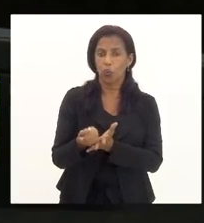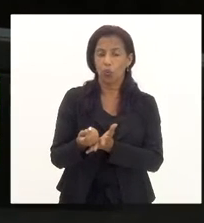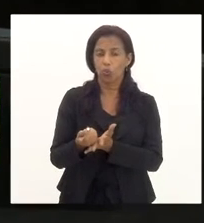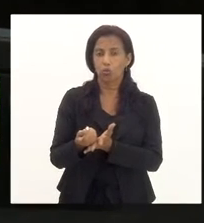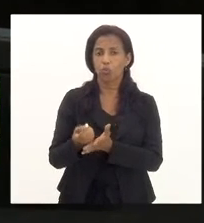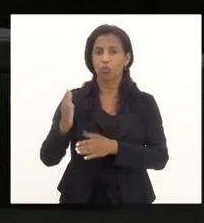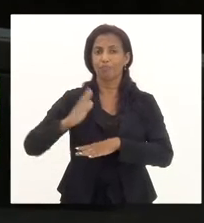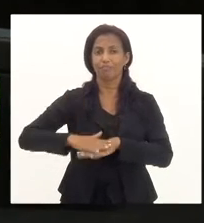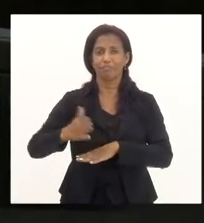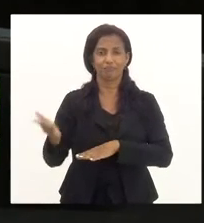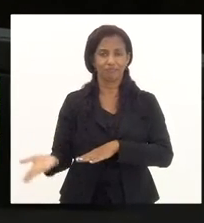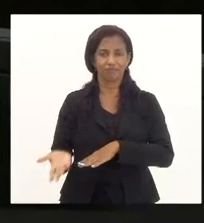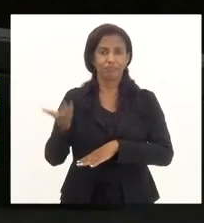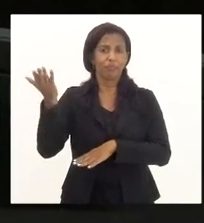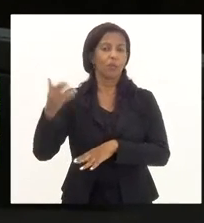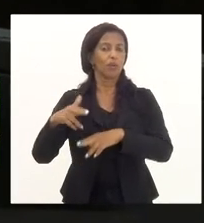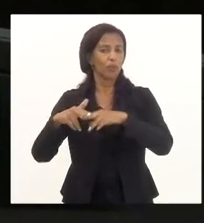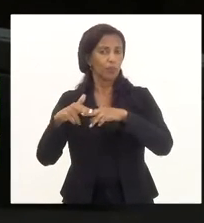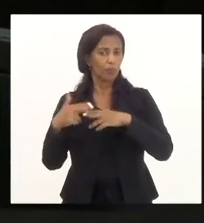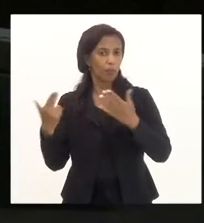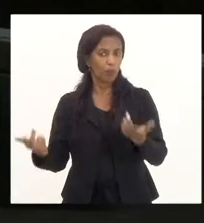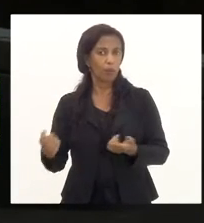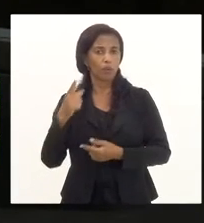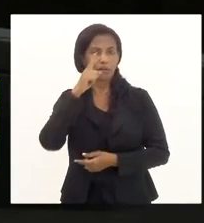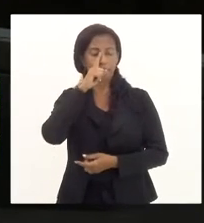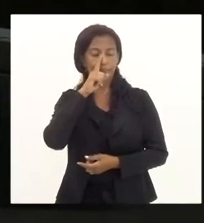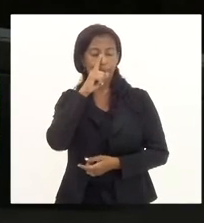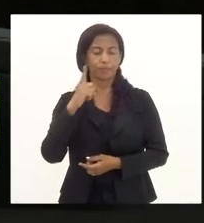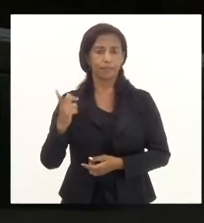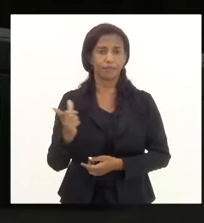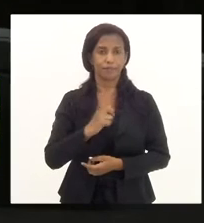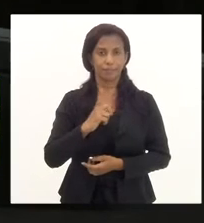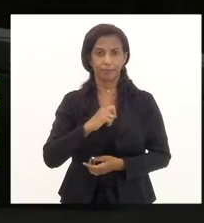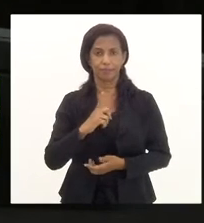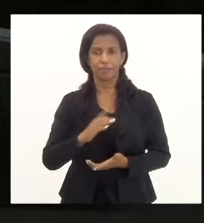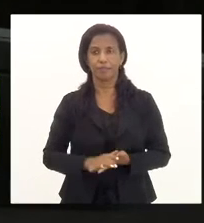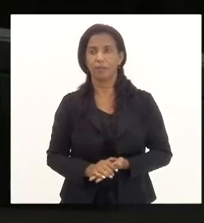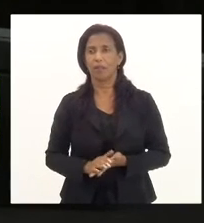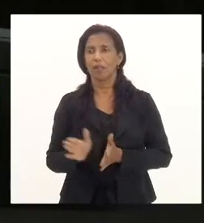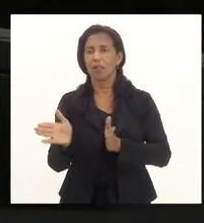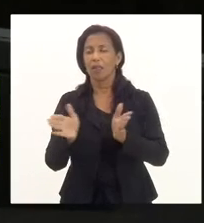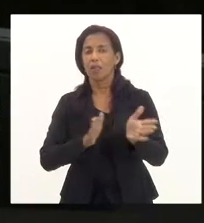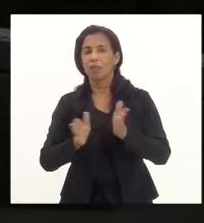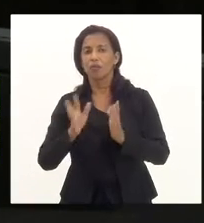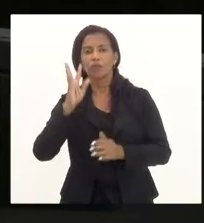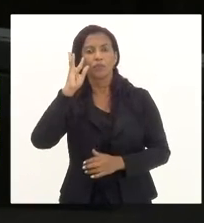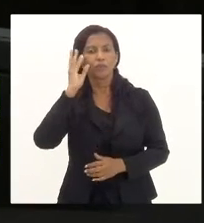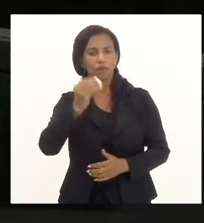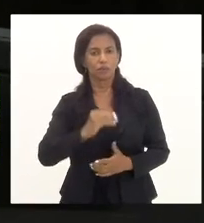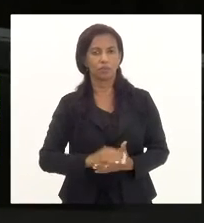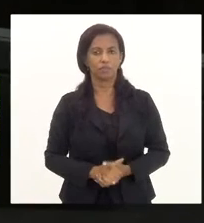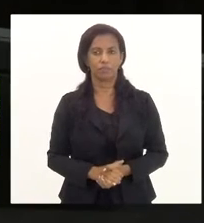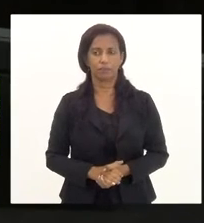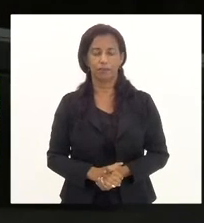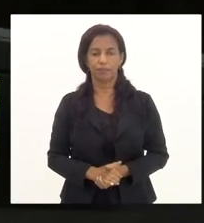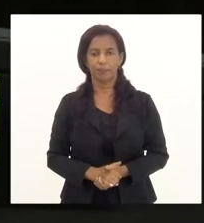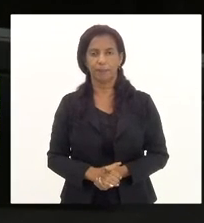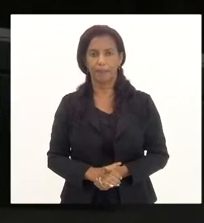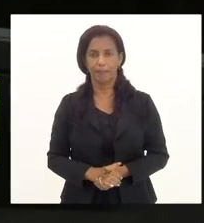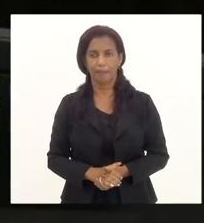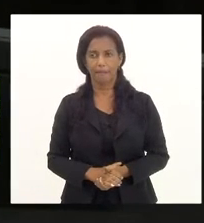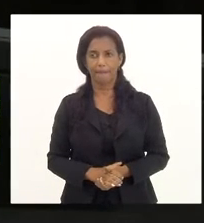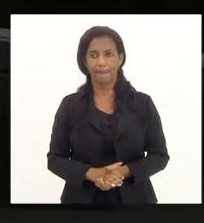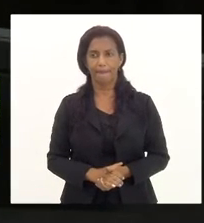mais elevado por conta do risco que se tem em função dessa decisão então